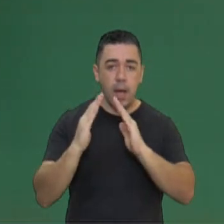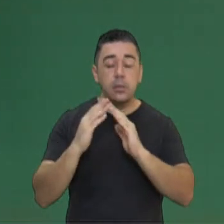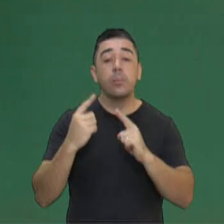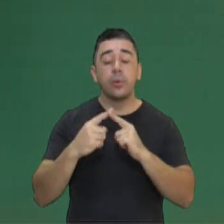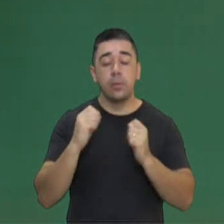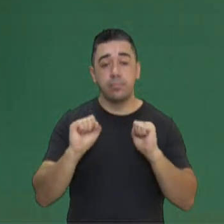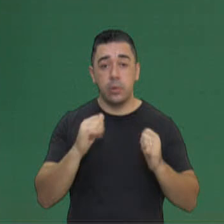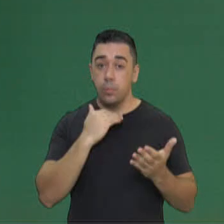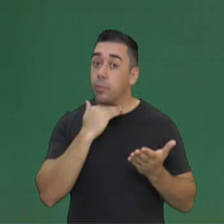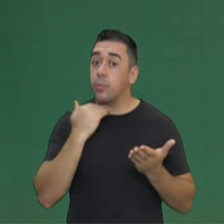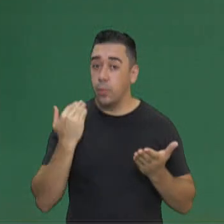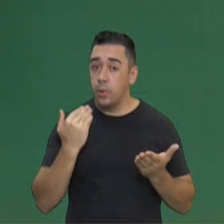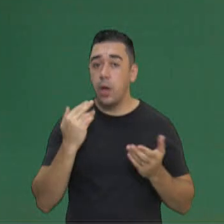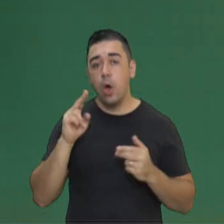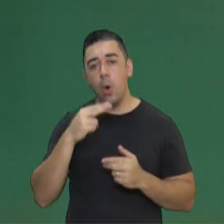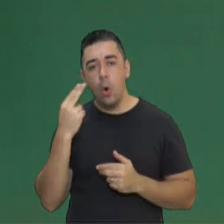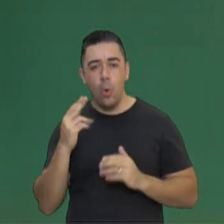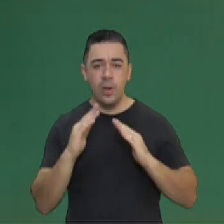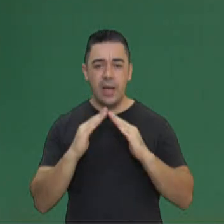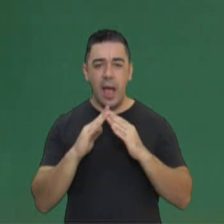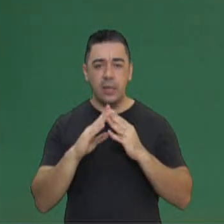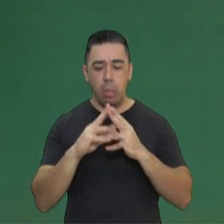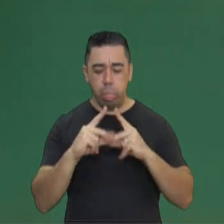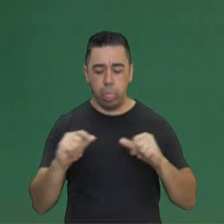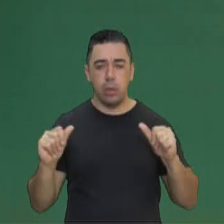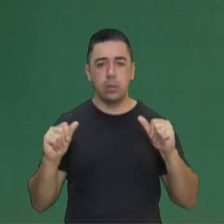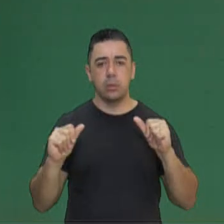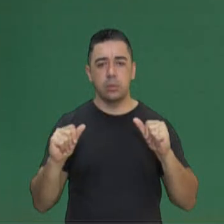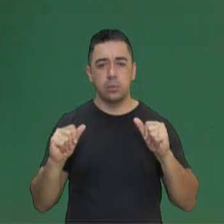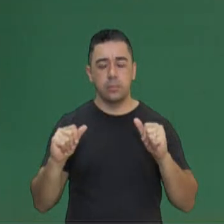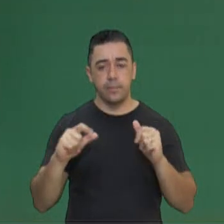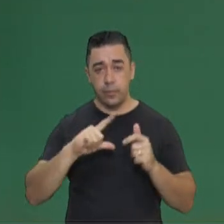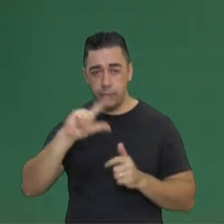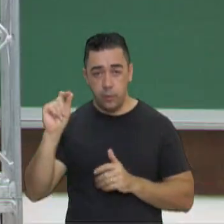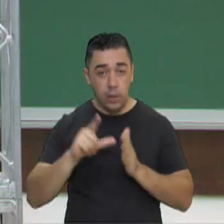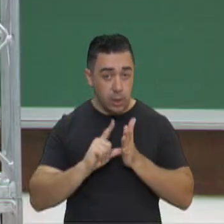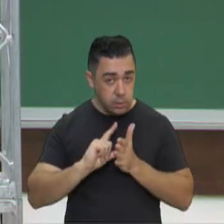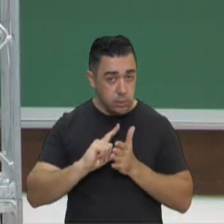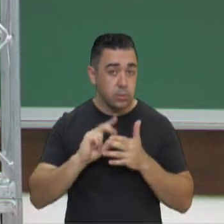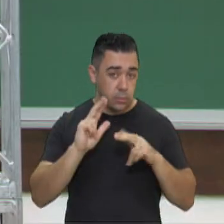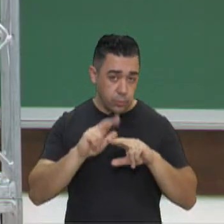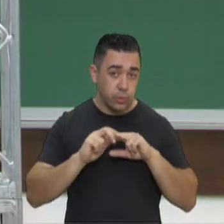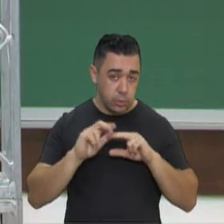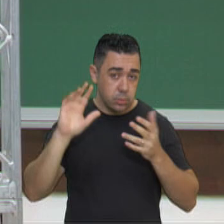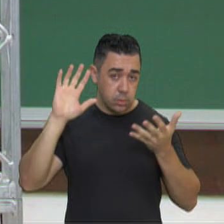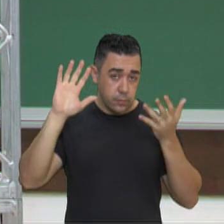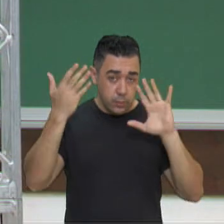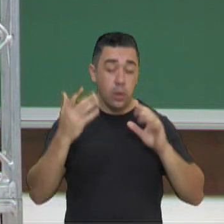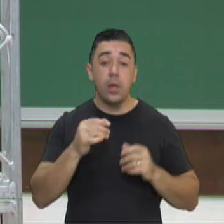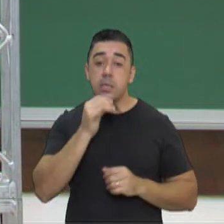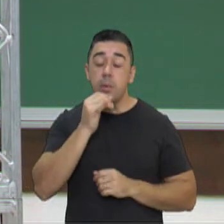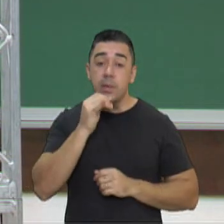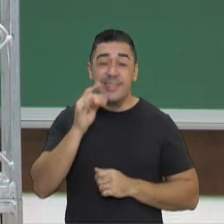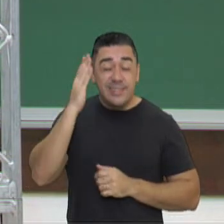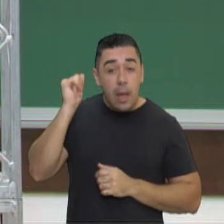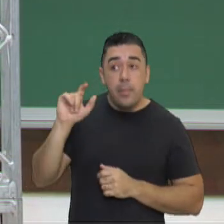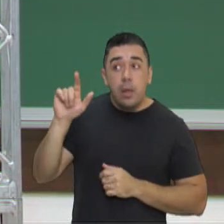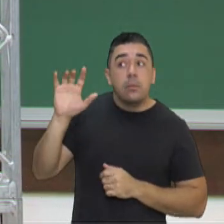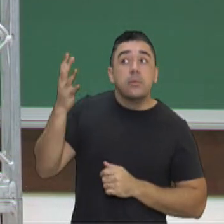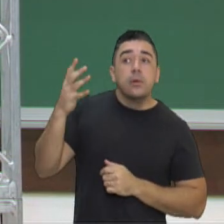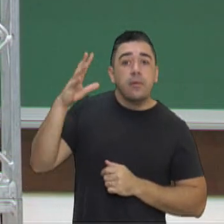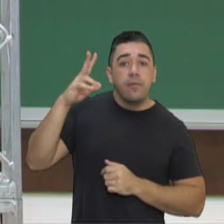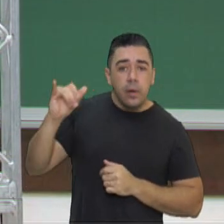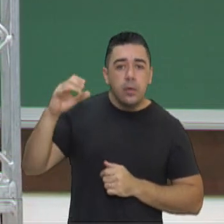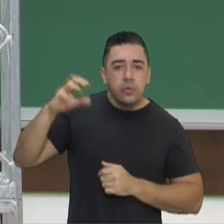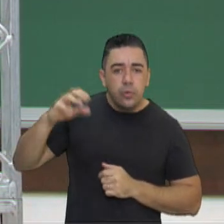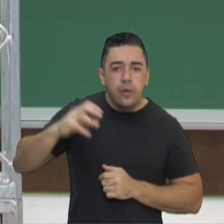vidas, suas casas, né, enfim, por conta desse fenômeno. Então, a previsão do tempo ela é muito importante no dia a dia